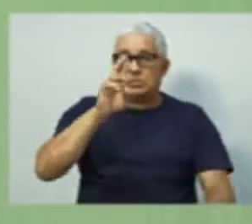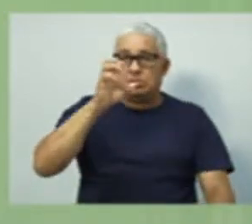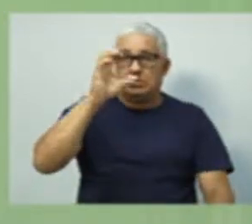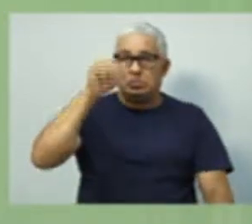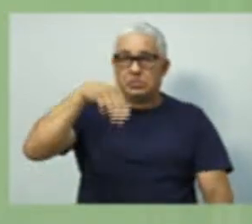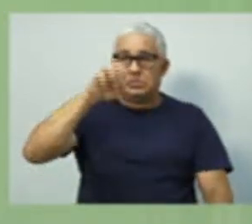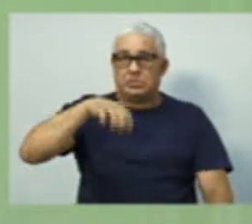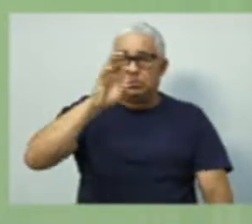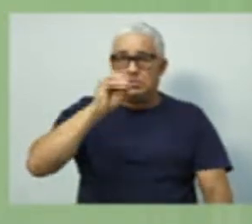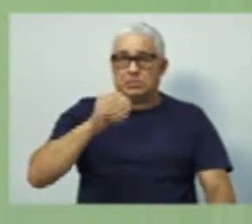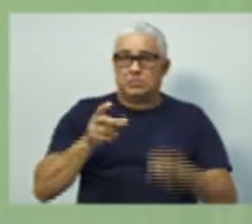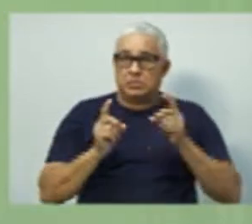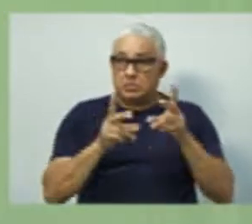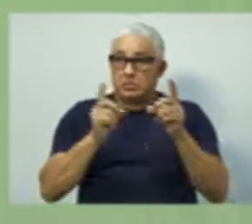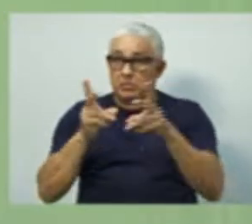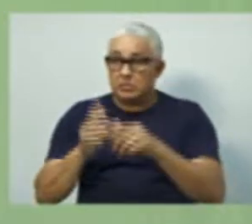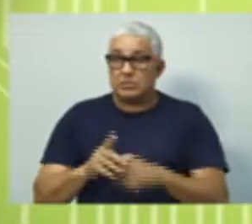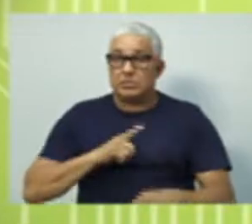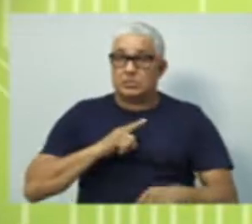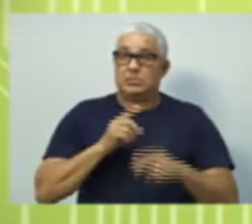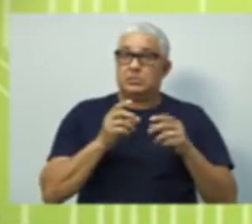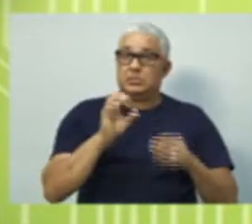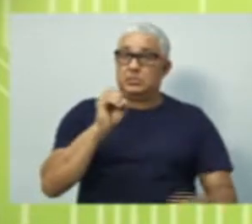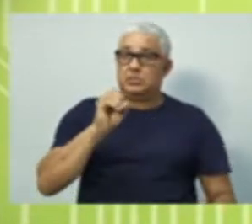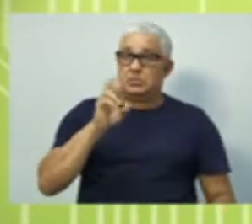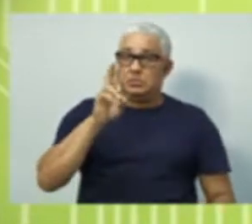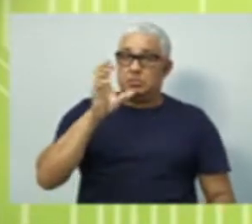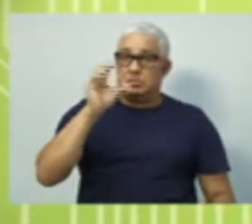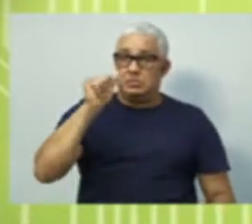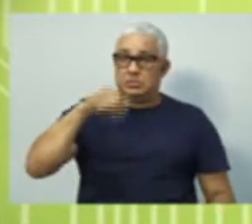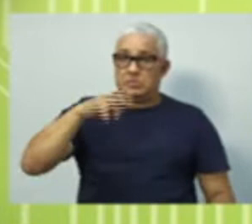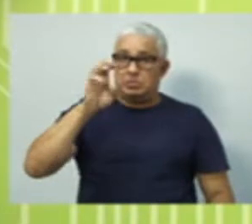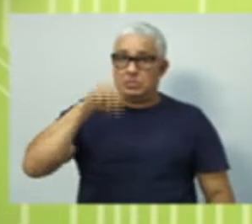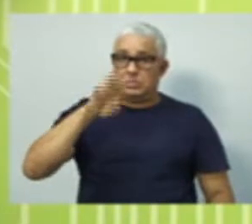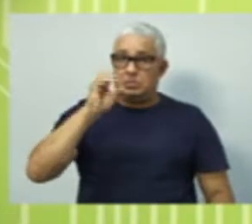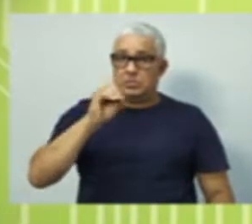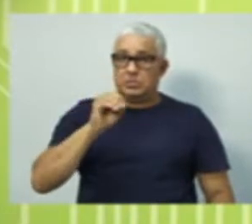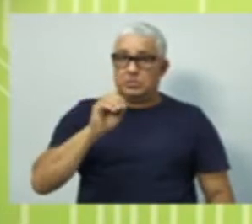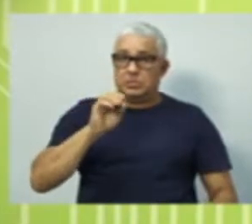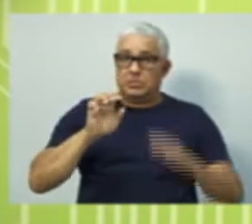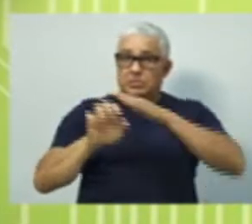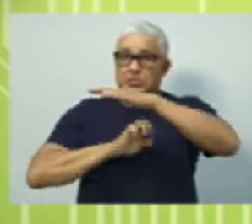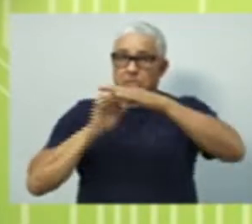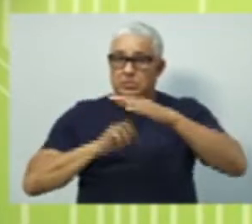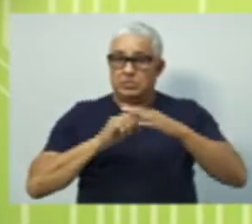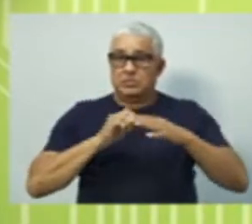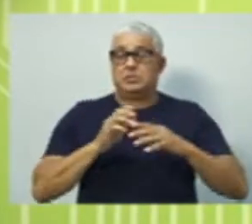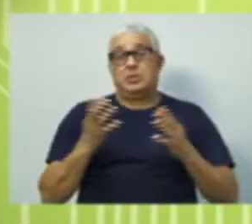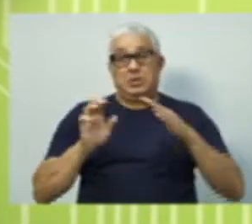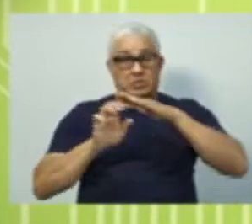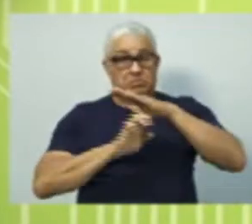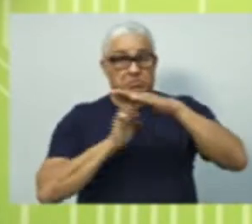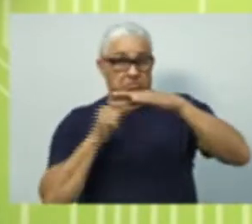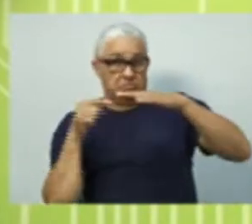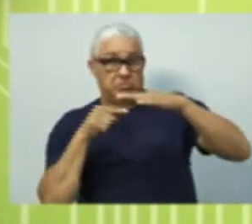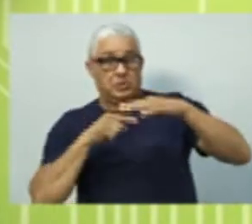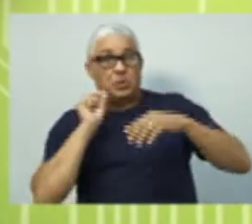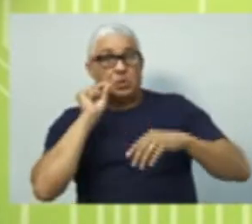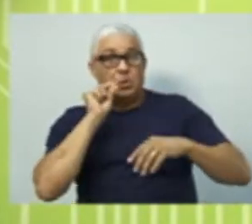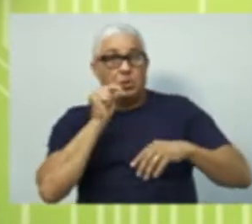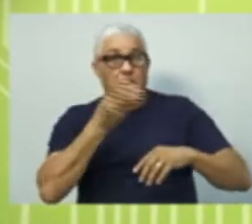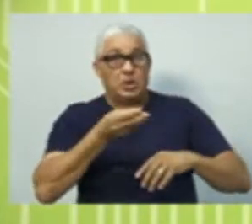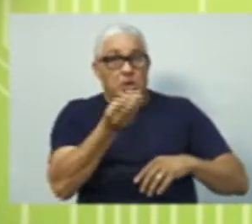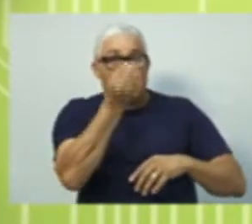de orçamento empresarial, evidentemente uma empresa ela trabalha visando o quê? O lucro. Né? Então a gente tem que